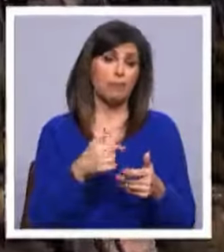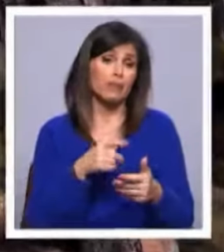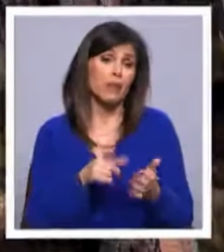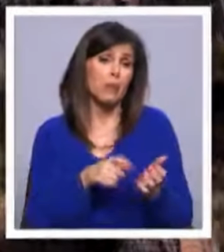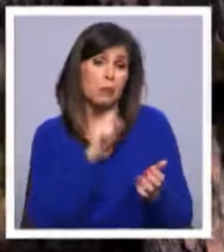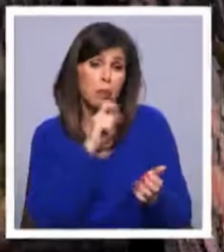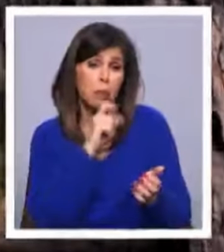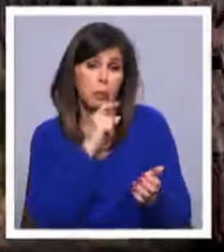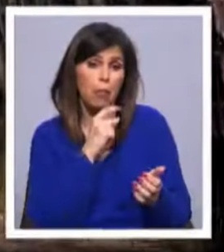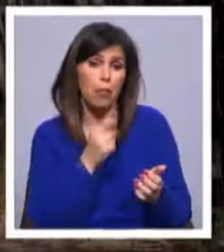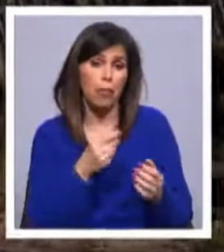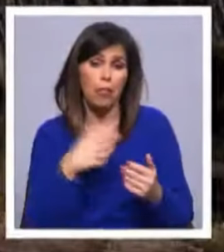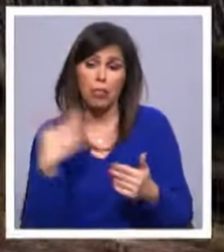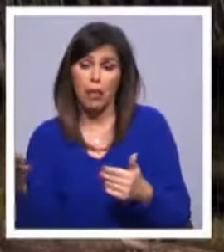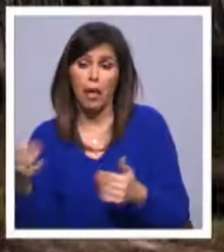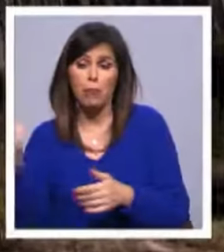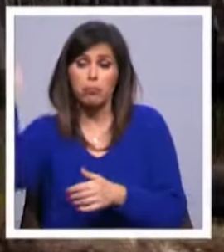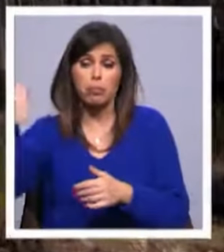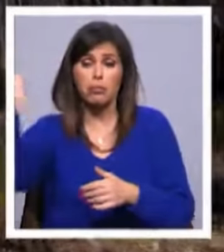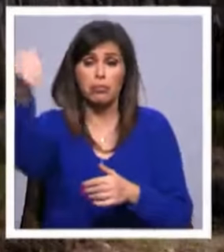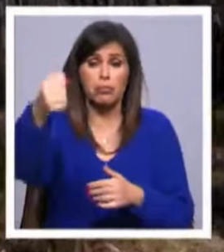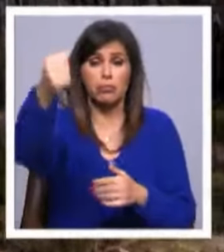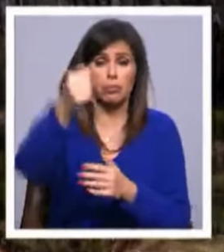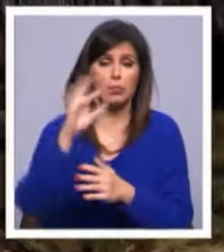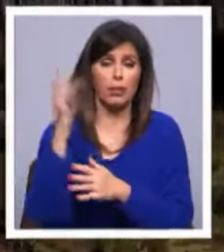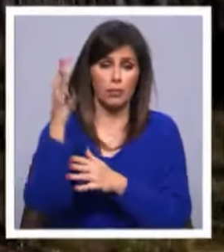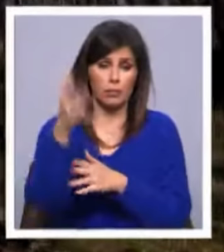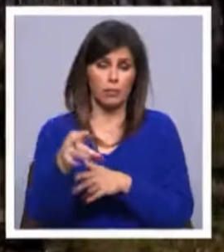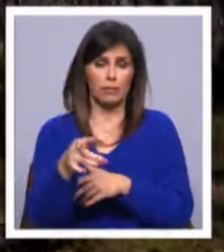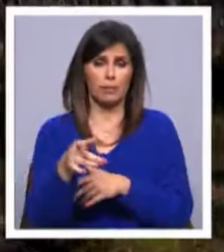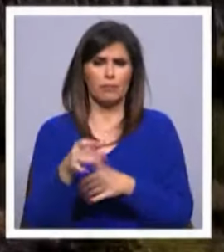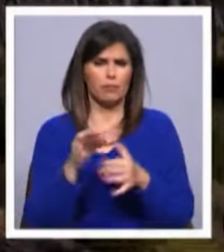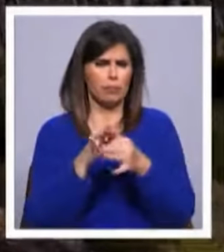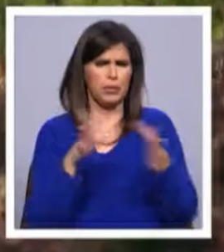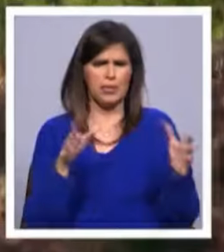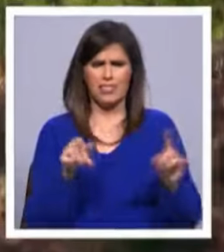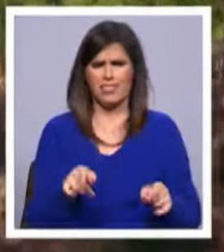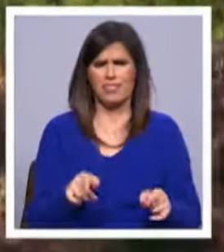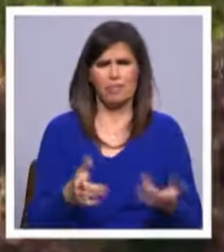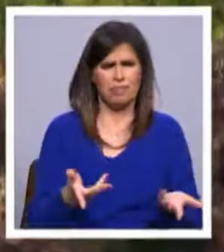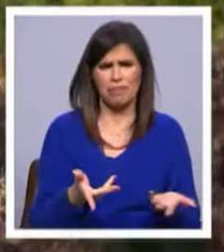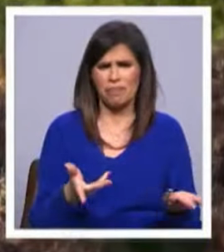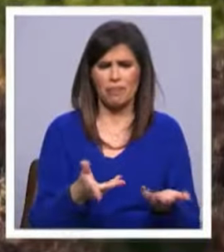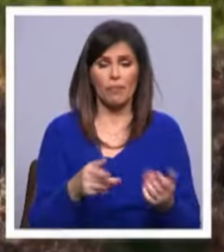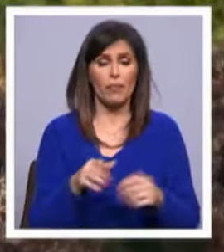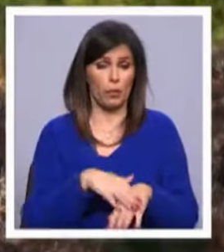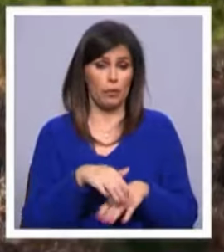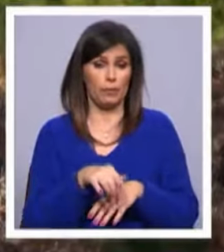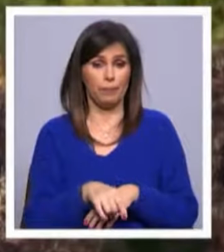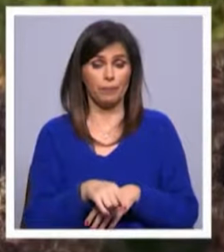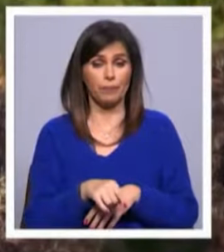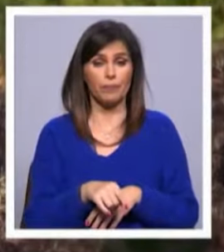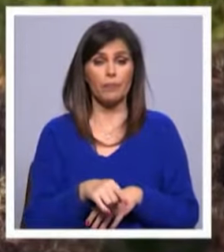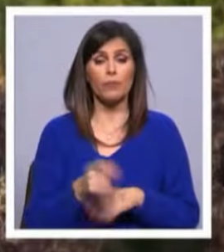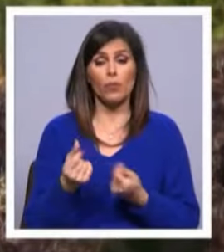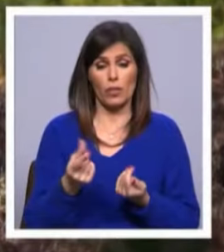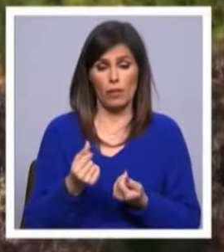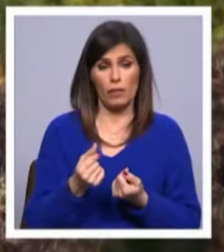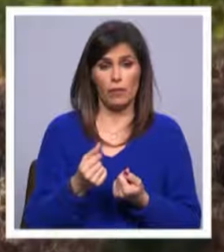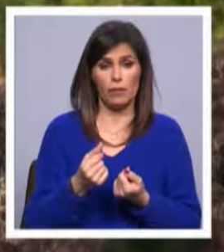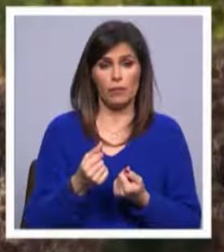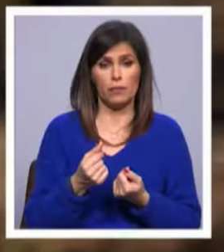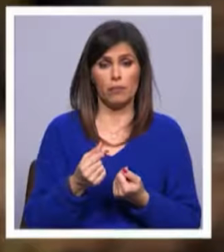uma plantação, por exemplo, nestas condições. É completamente irracional. E, portanto, como